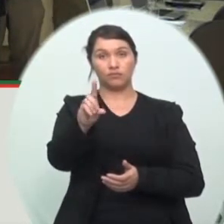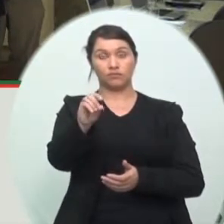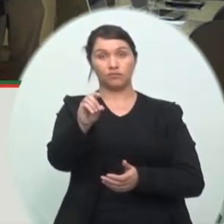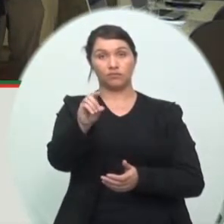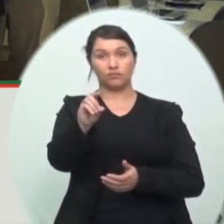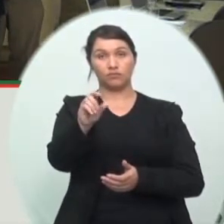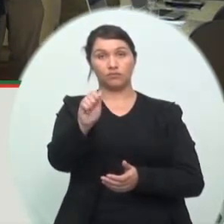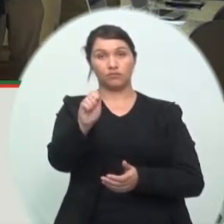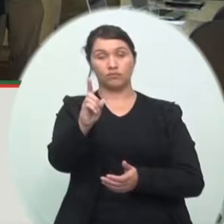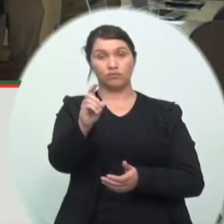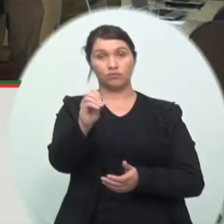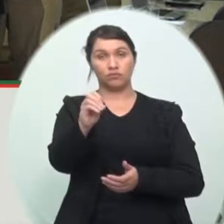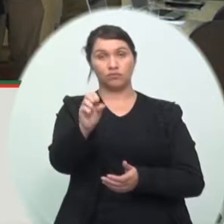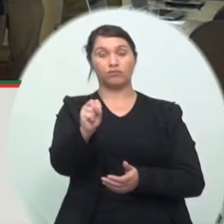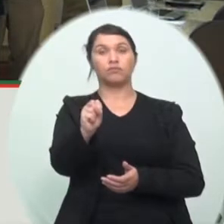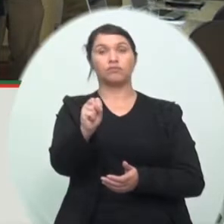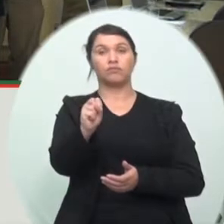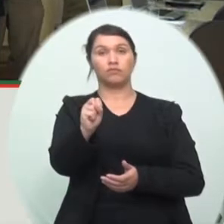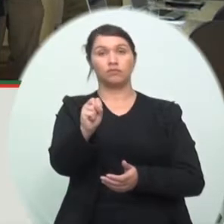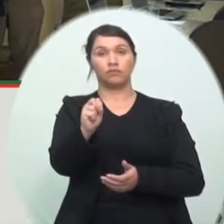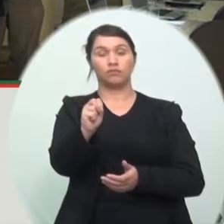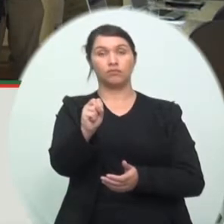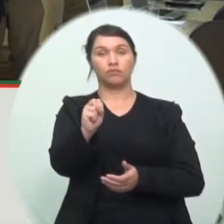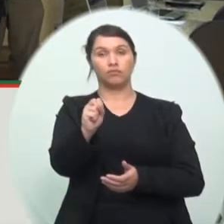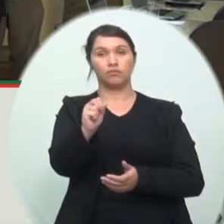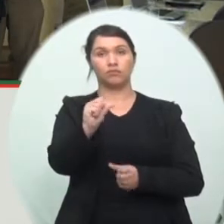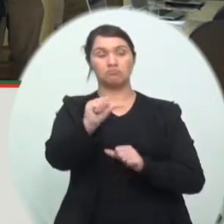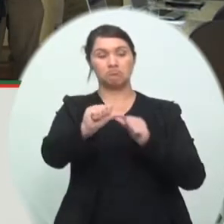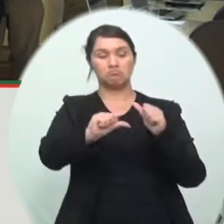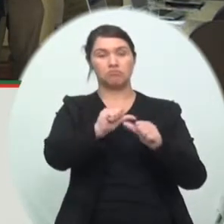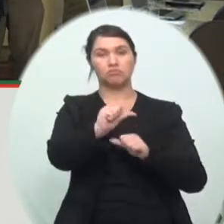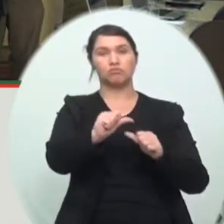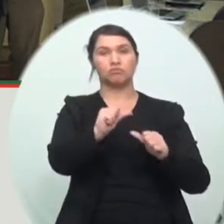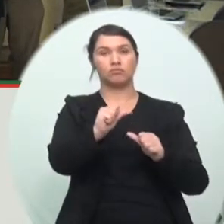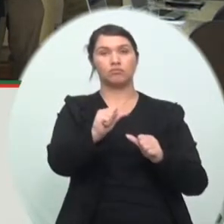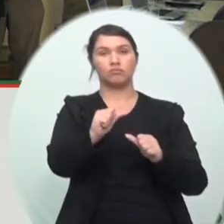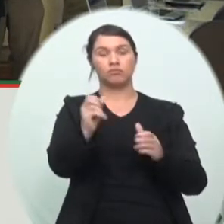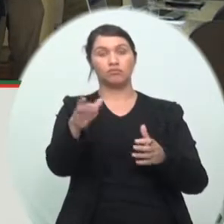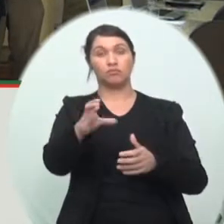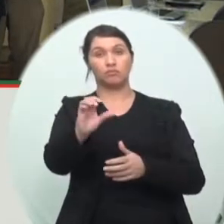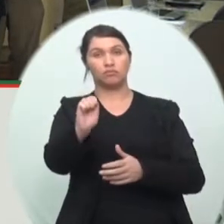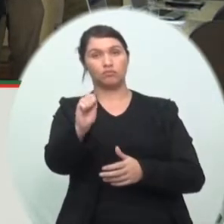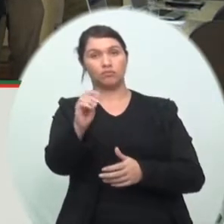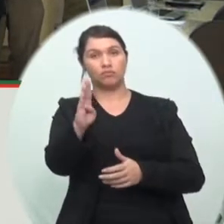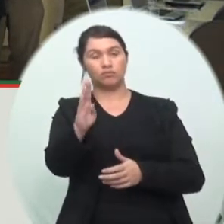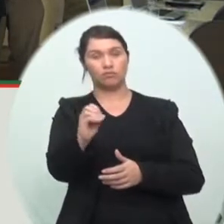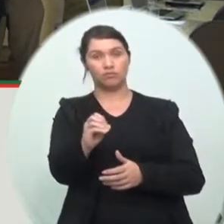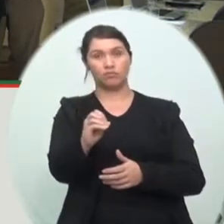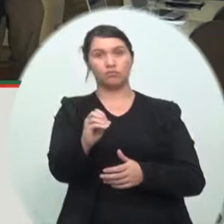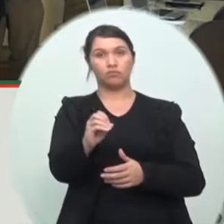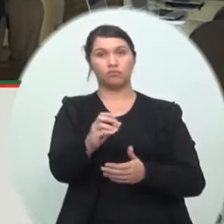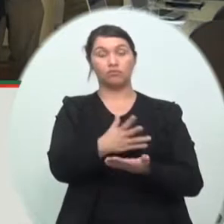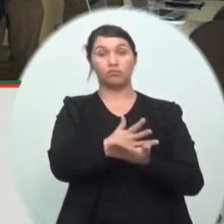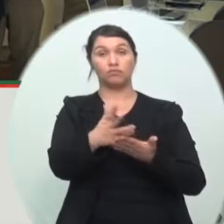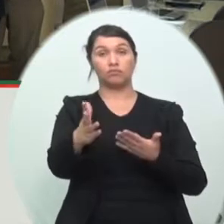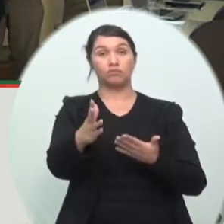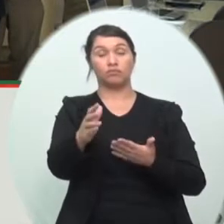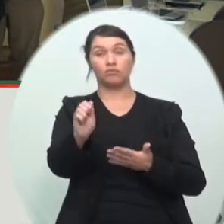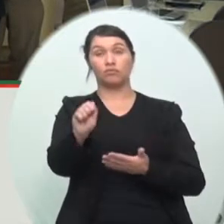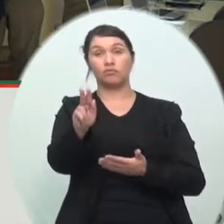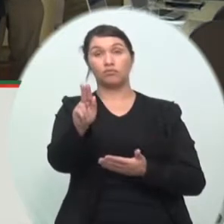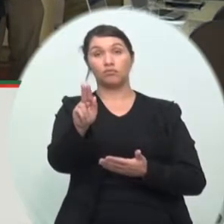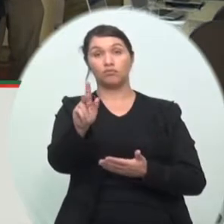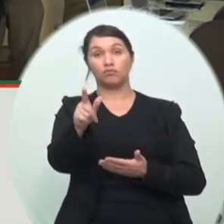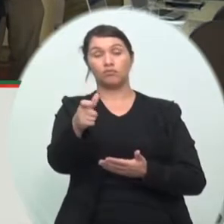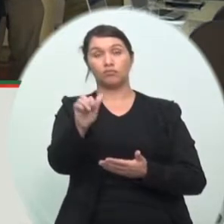vista na Polícia Militar. Esses de executantes passaram a ser auxiliar de comando